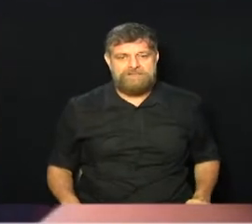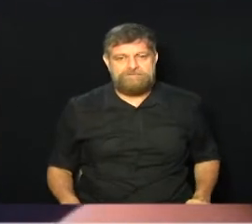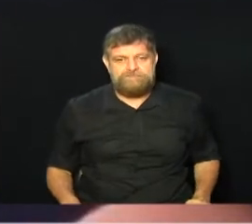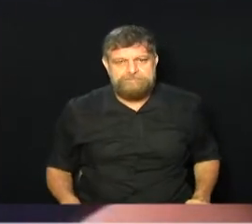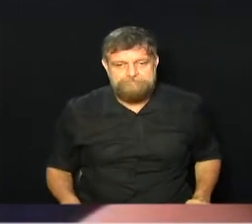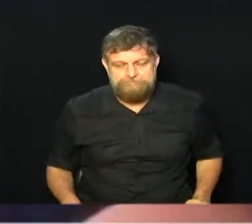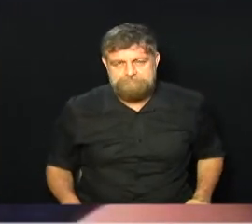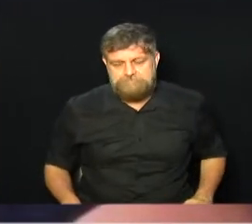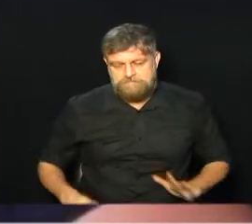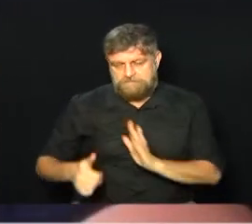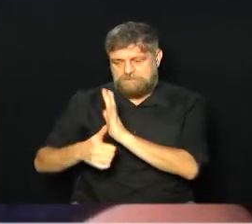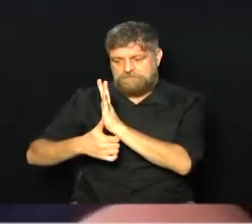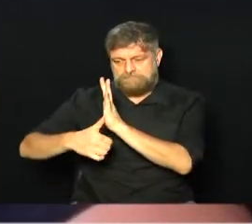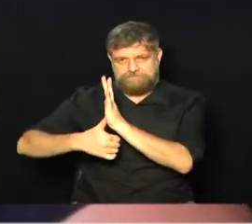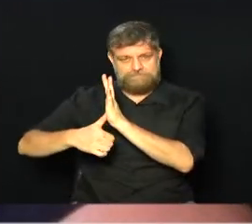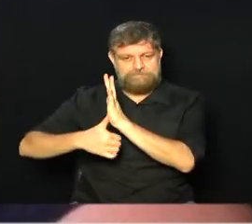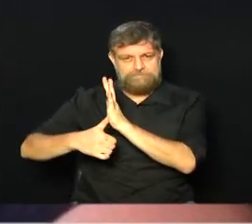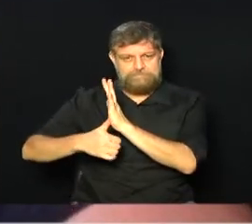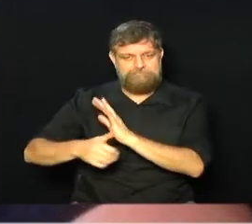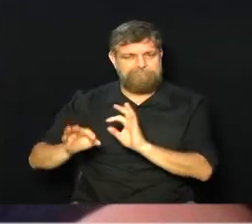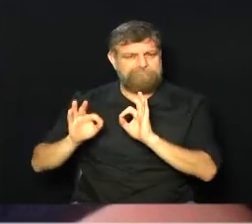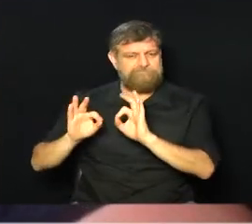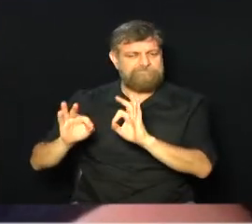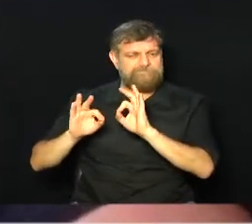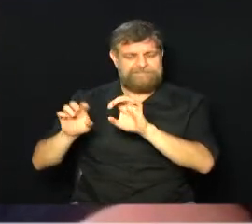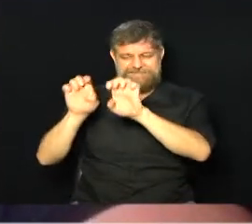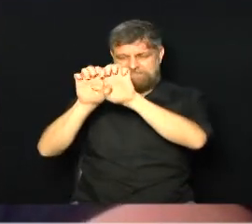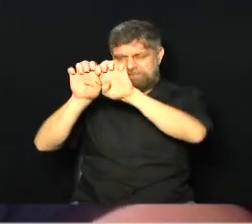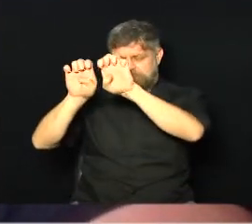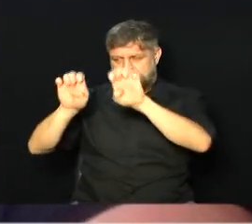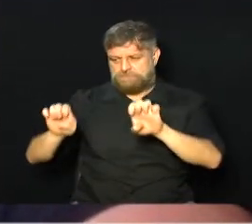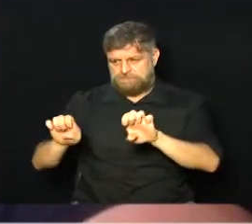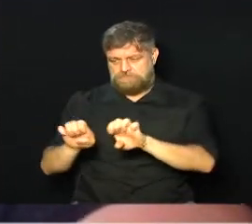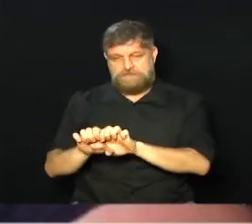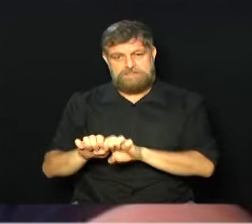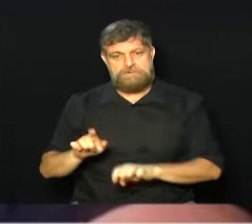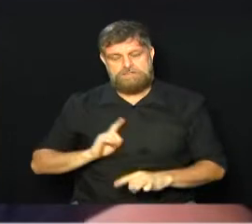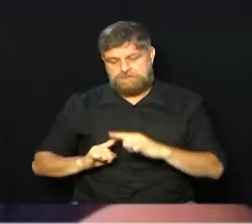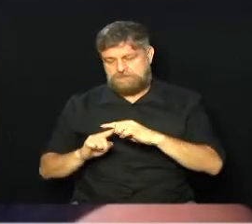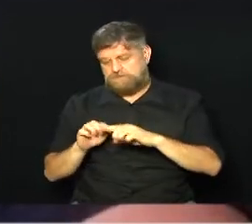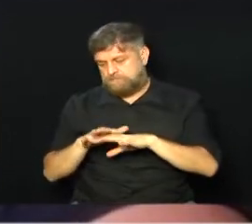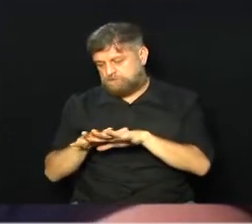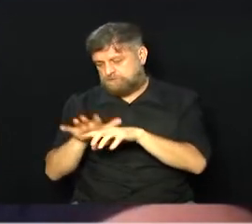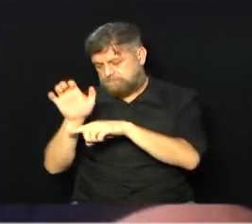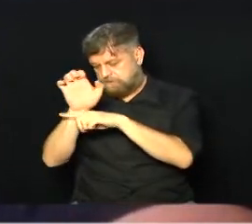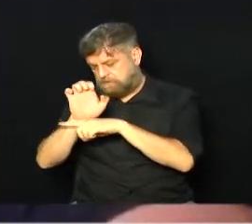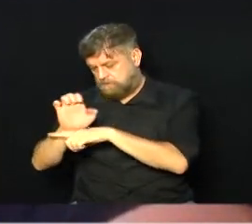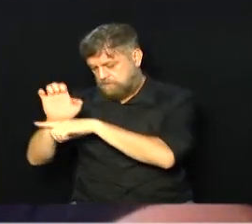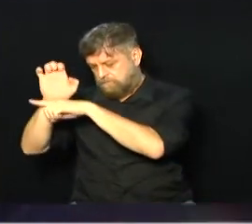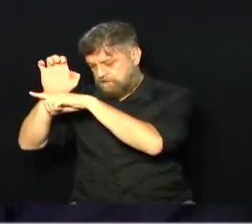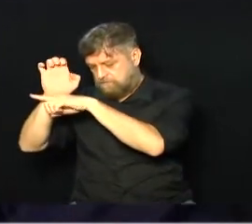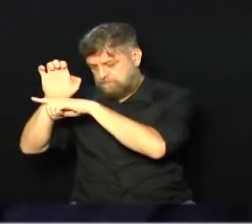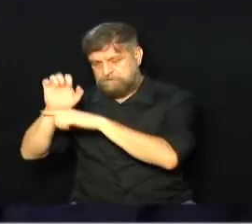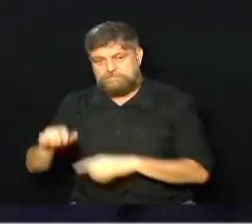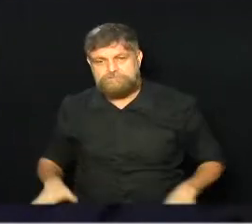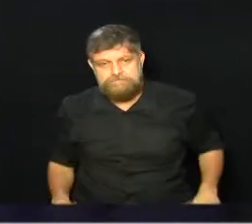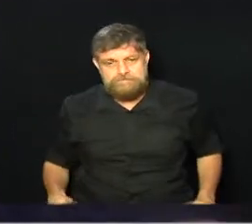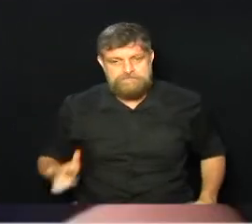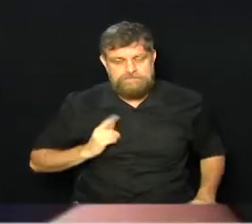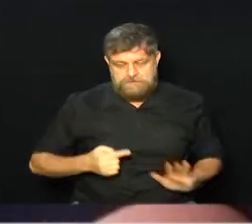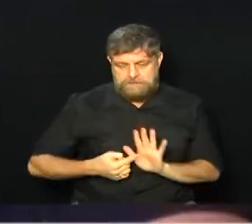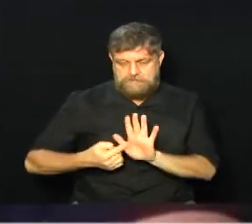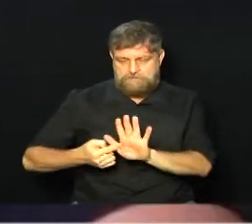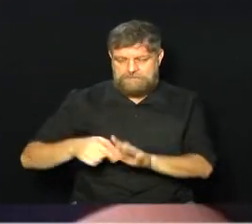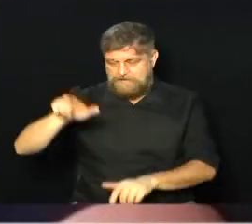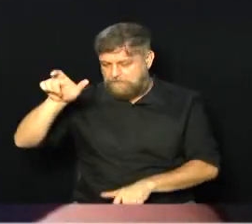que é um clube também extremamente estruturado, é um time do futebol europeu, do leste europeu, que revelam muitos